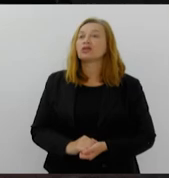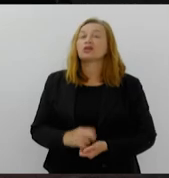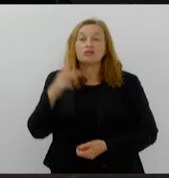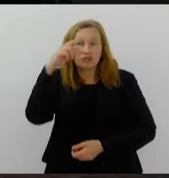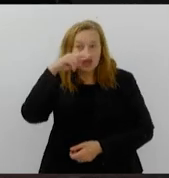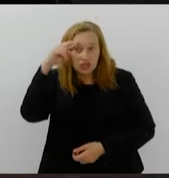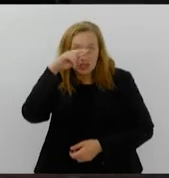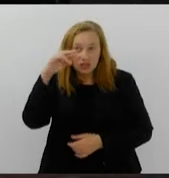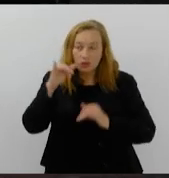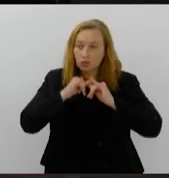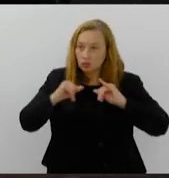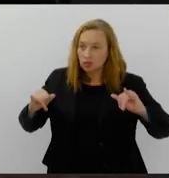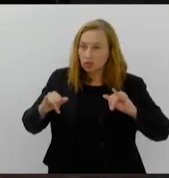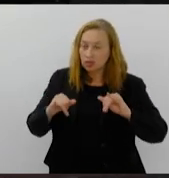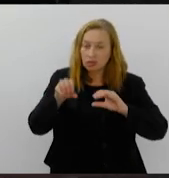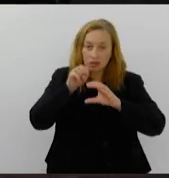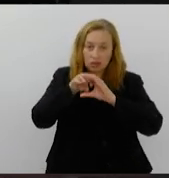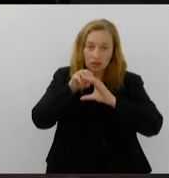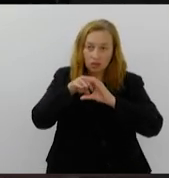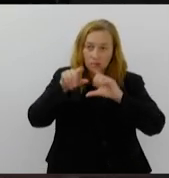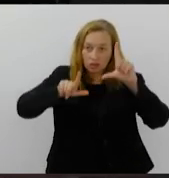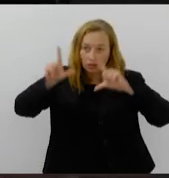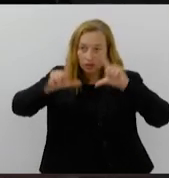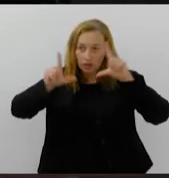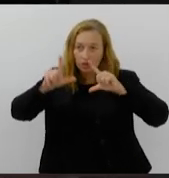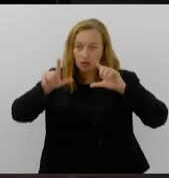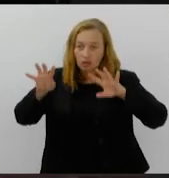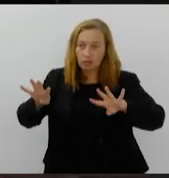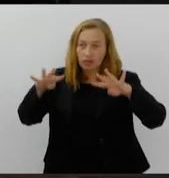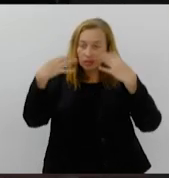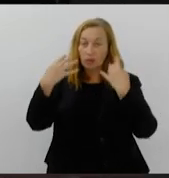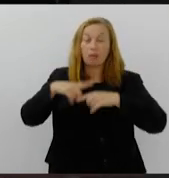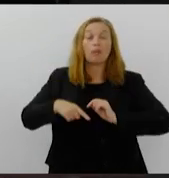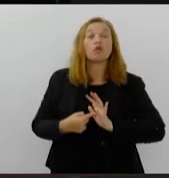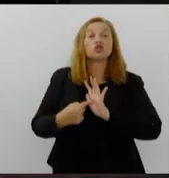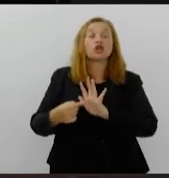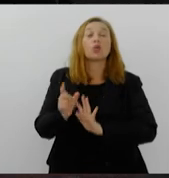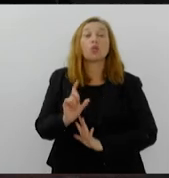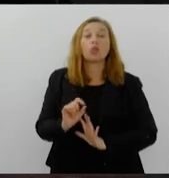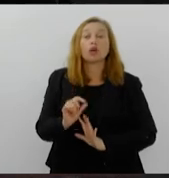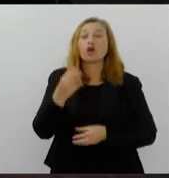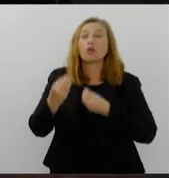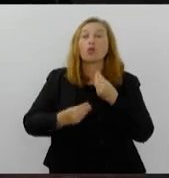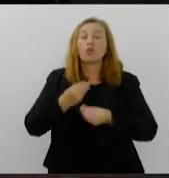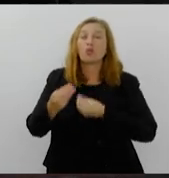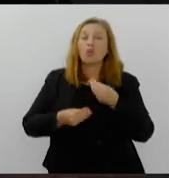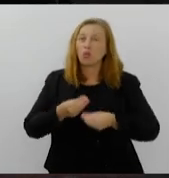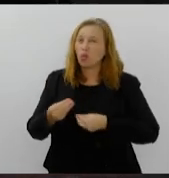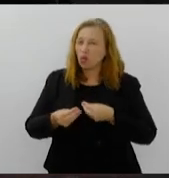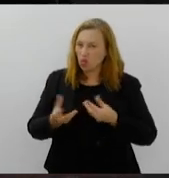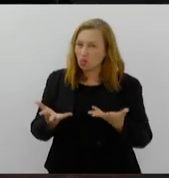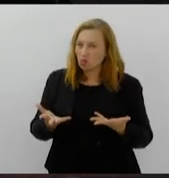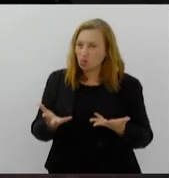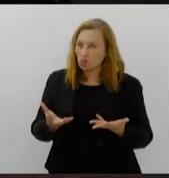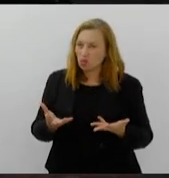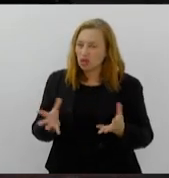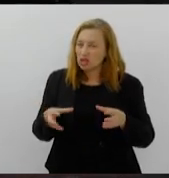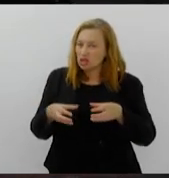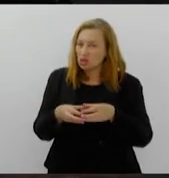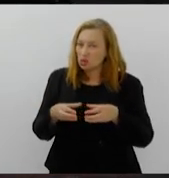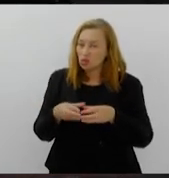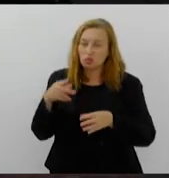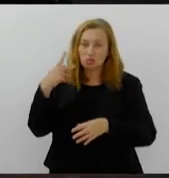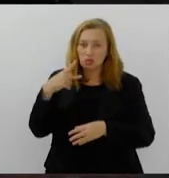jornalística da TV Globo. Chama a atenção disso para mostrar como esses laços, tentáculos desse grupo